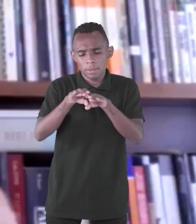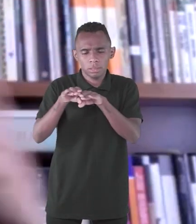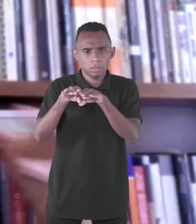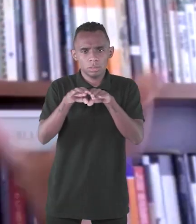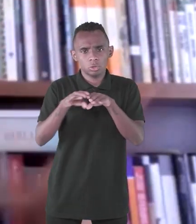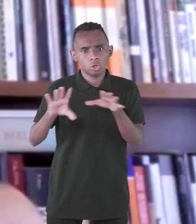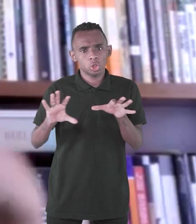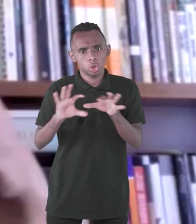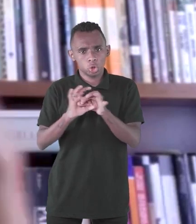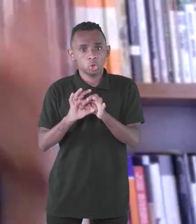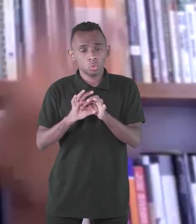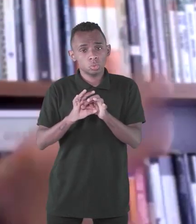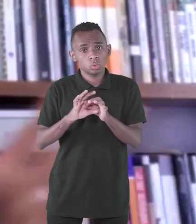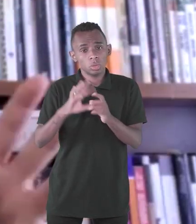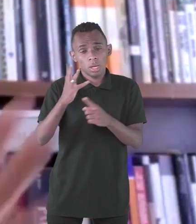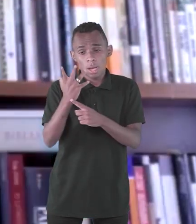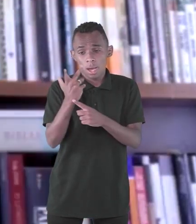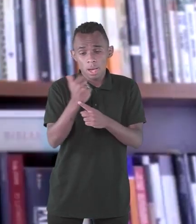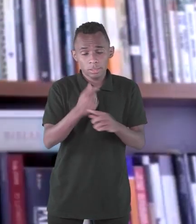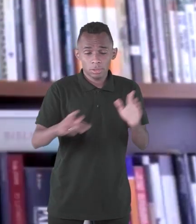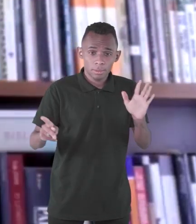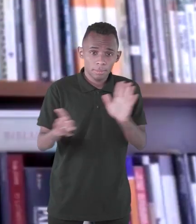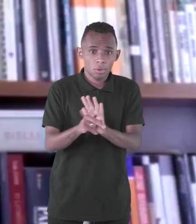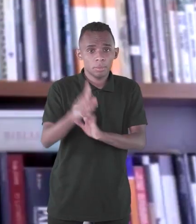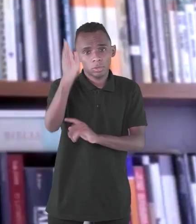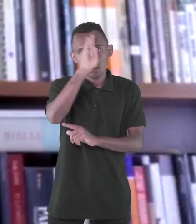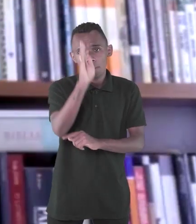que é a arte musical no Brasil.